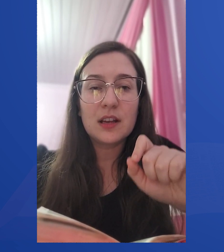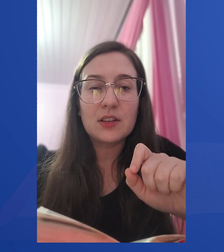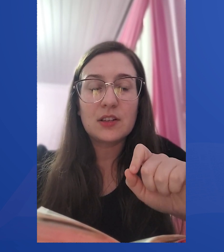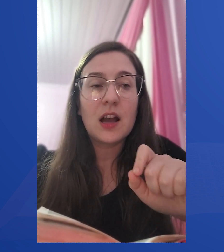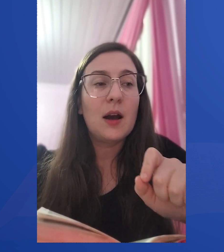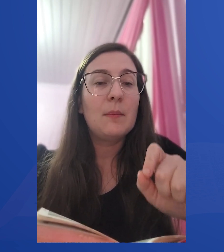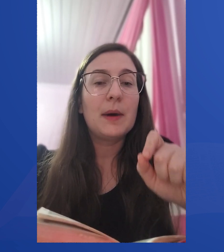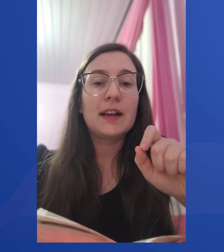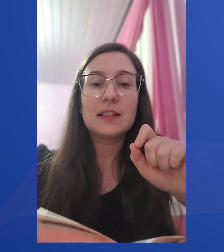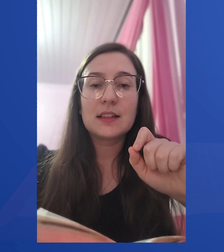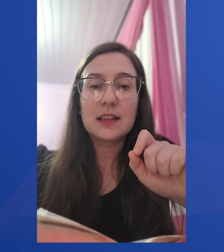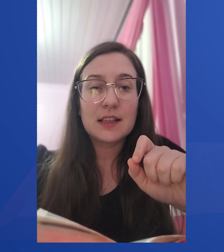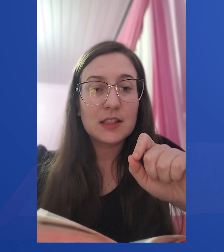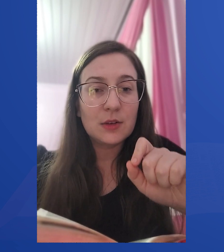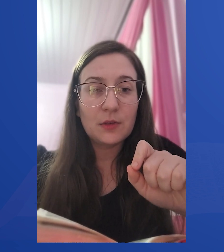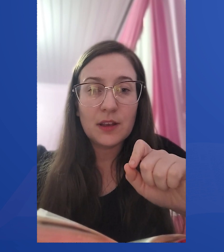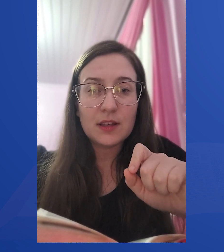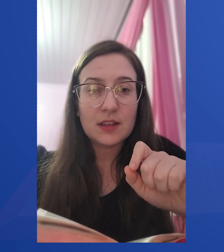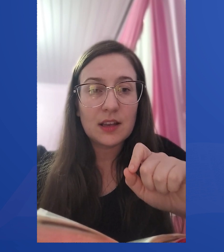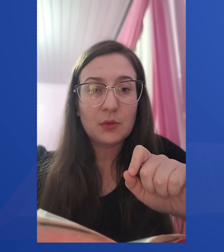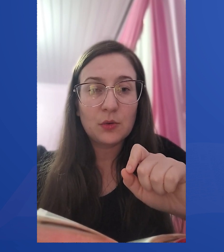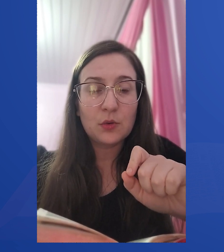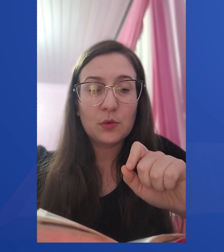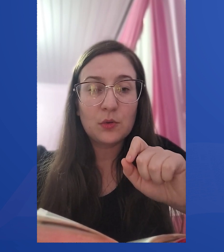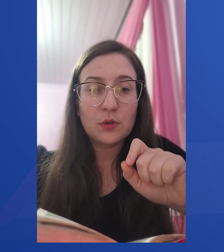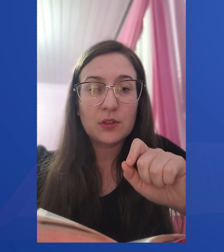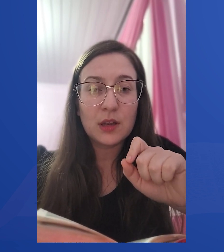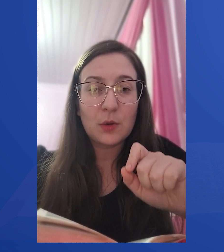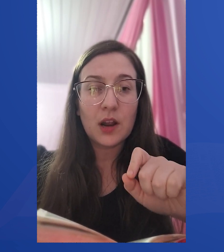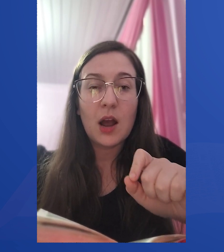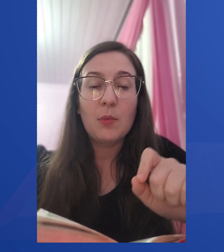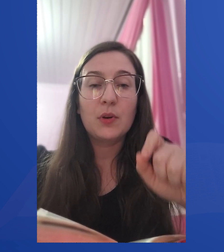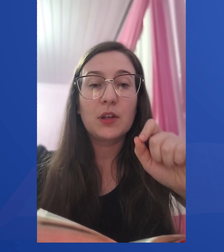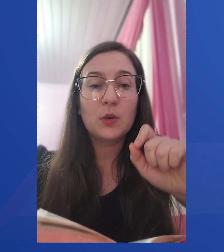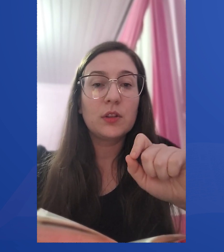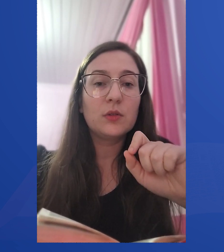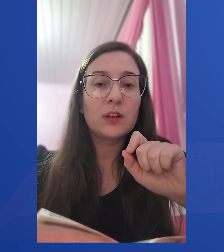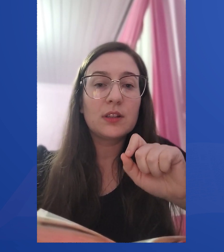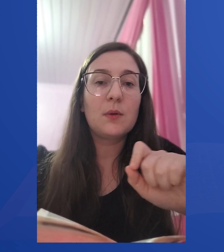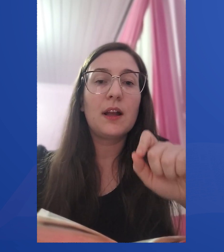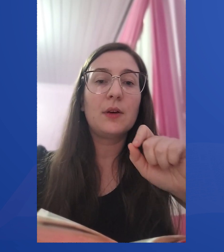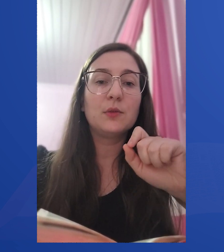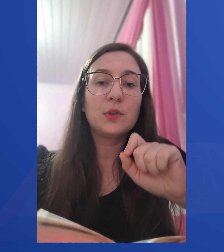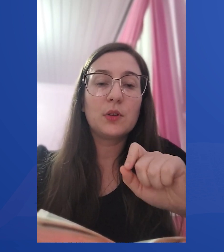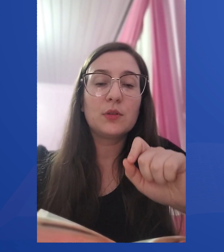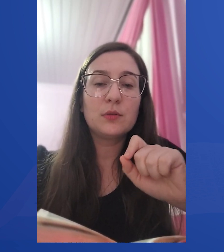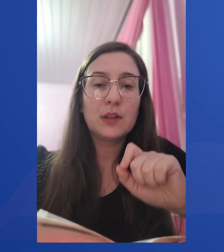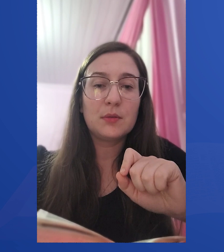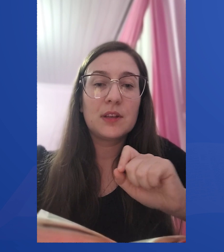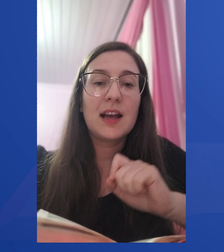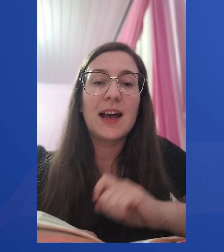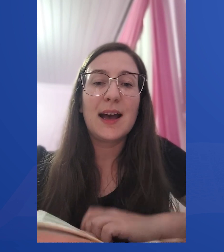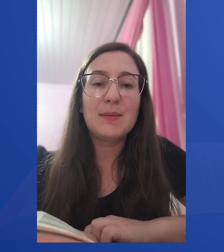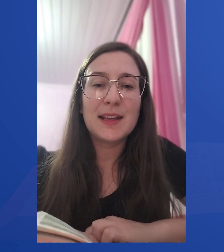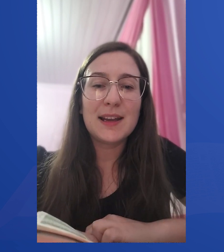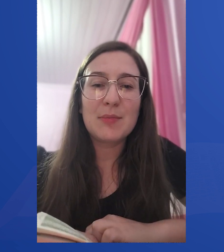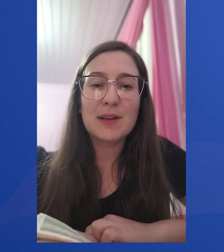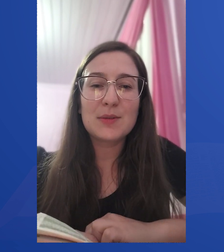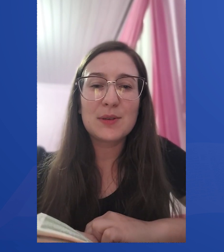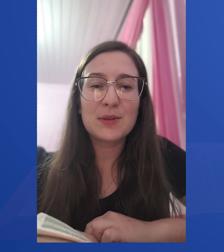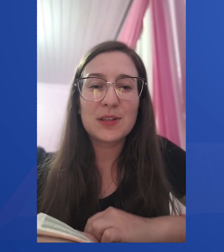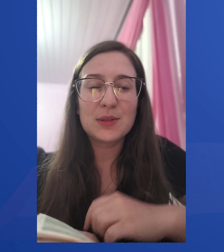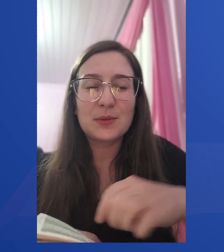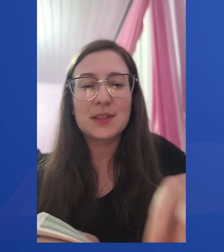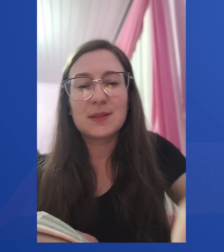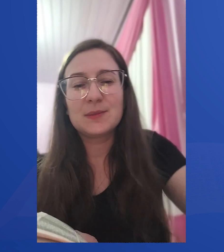nossas igrejas, para que Satanás não venha sentar ao trono do nosso Senhor, porque toda adoração é ao nosso Deus. Amém. E a paz